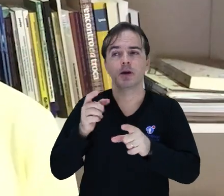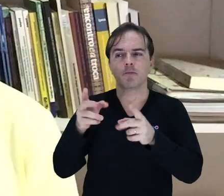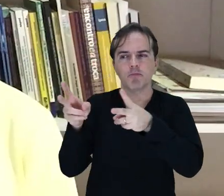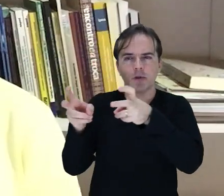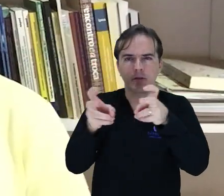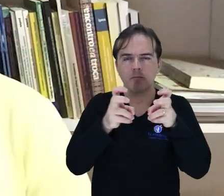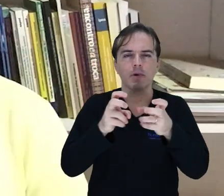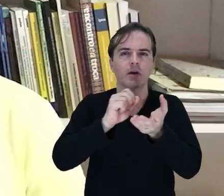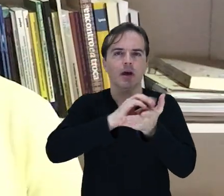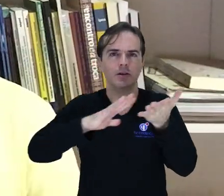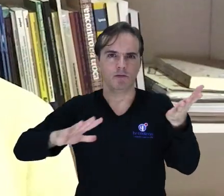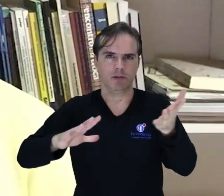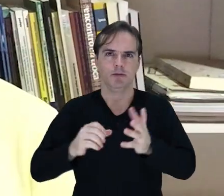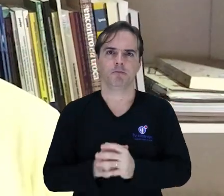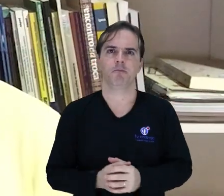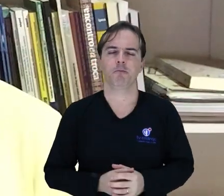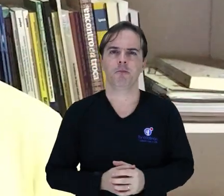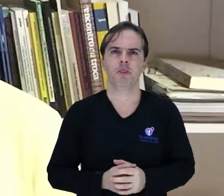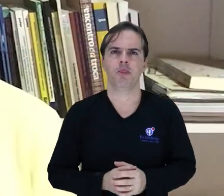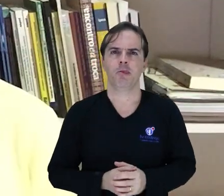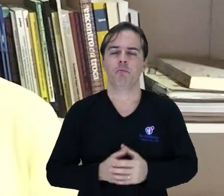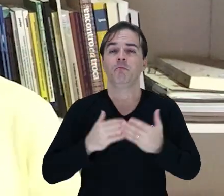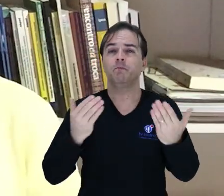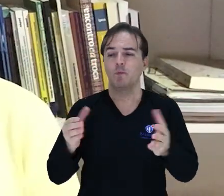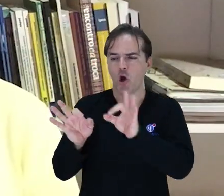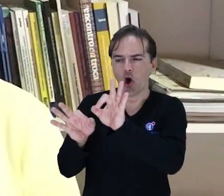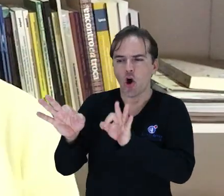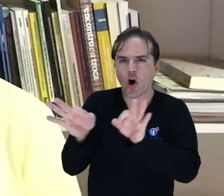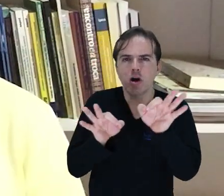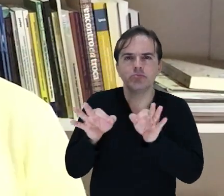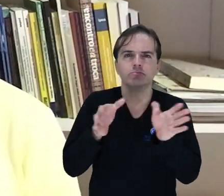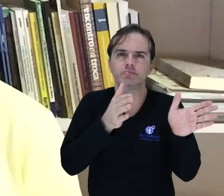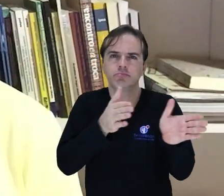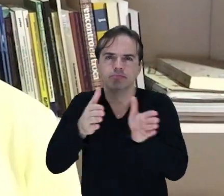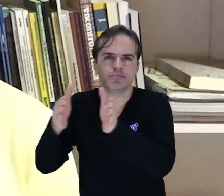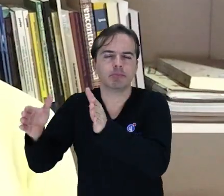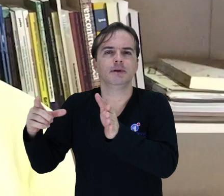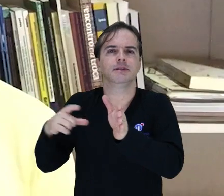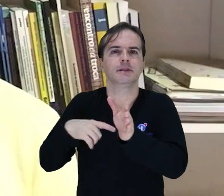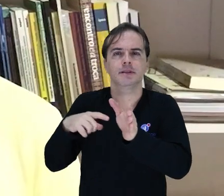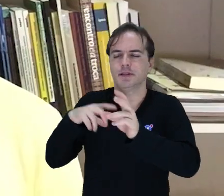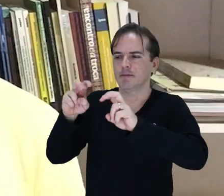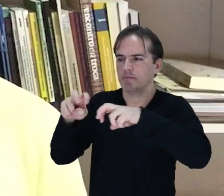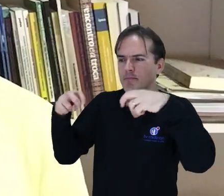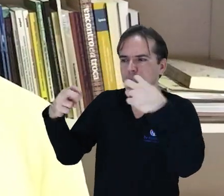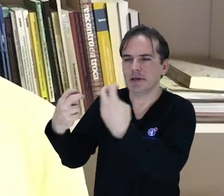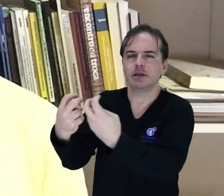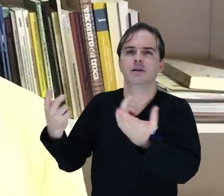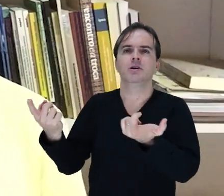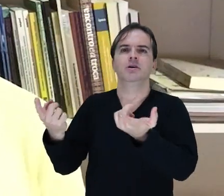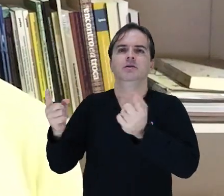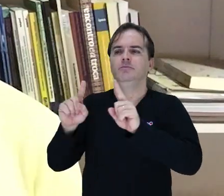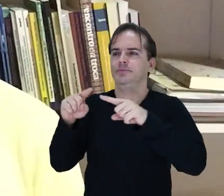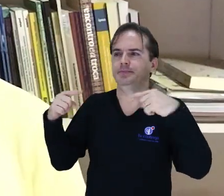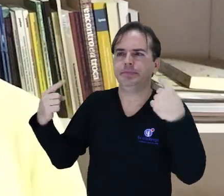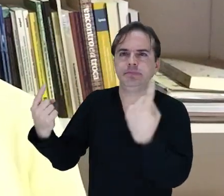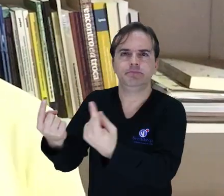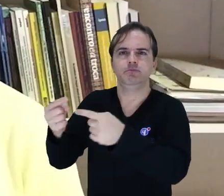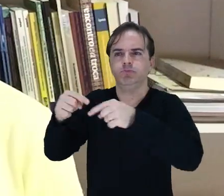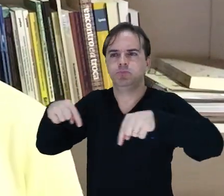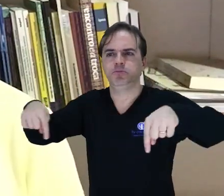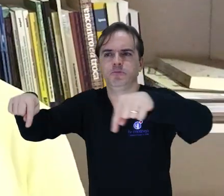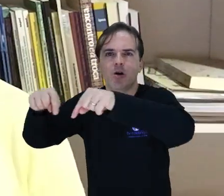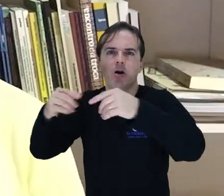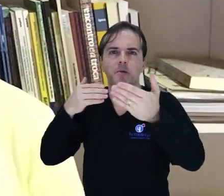aí as atividades. O evento está organizado a partir de mesas redondas, de rodas de